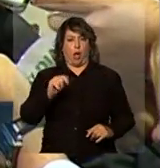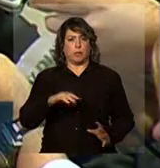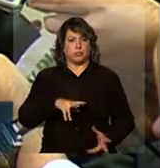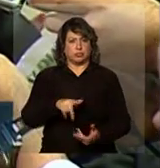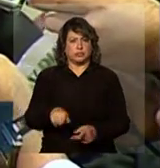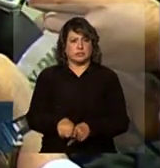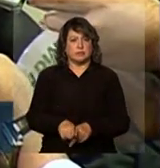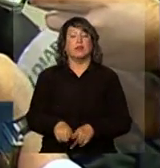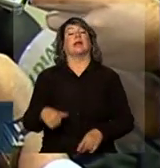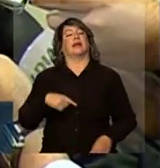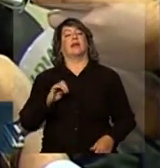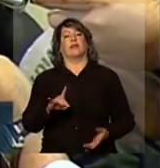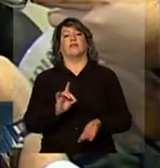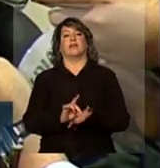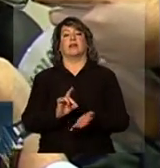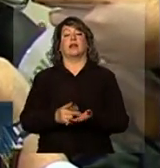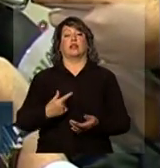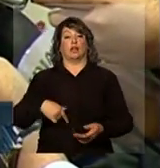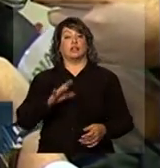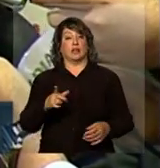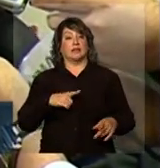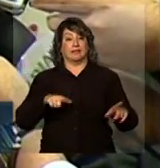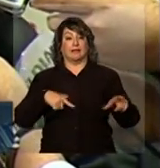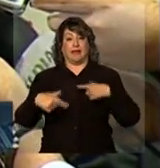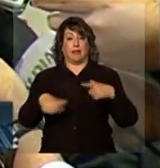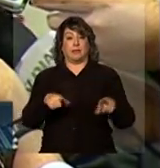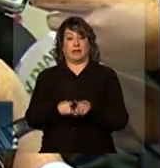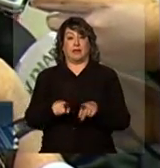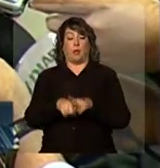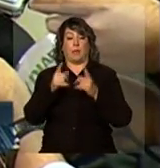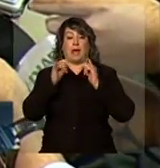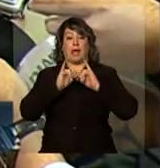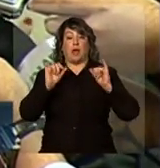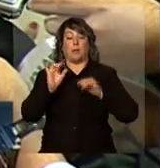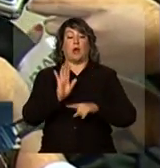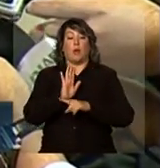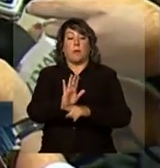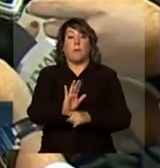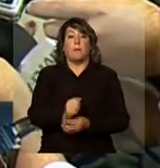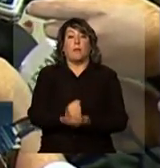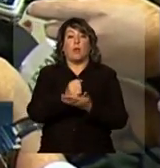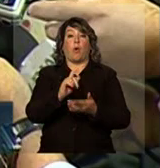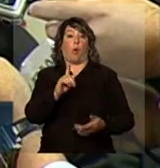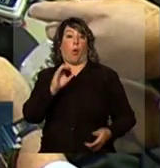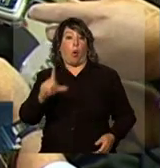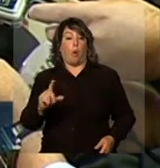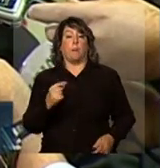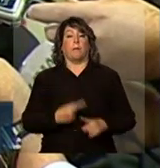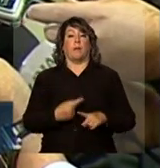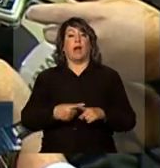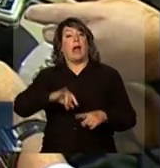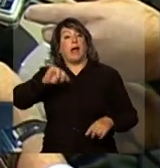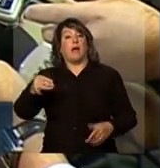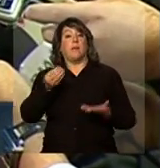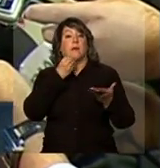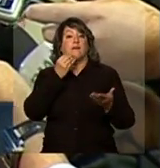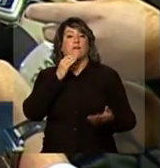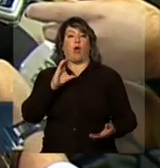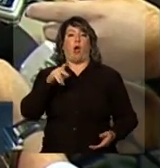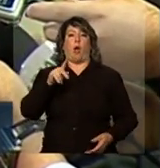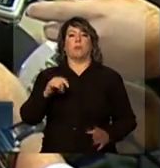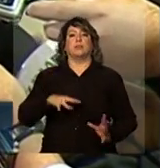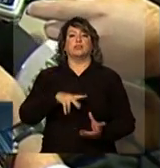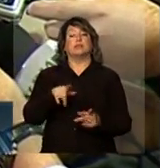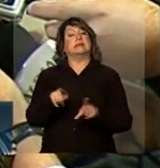é na verdade a gente já vem trabalhando também uma campanha chamada proteger o gol né aproveitando o mote da copa do mundo